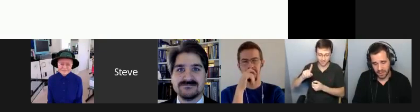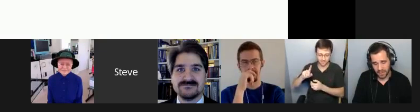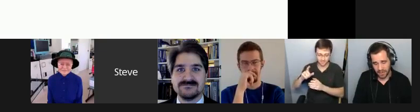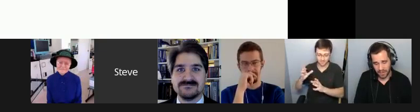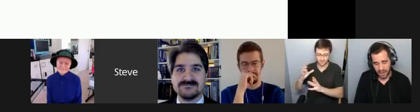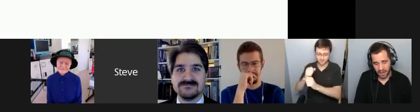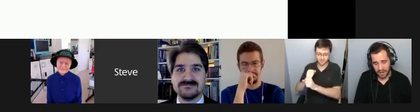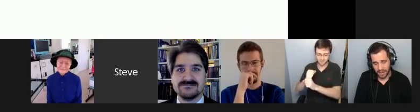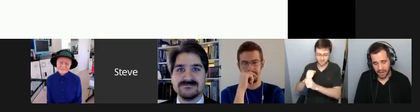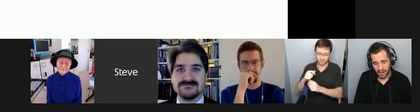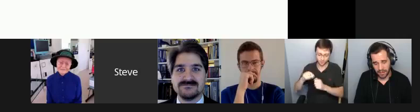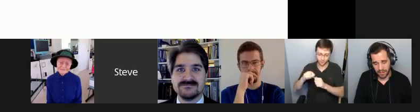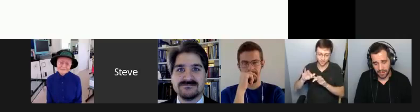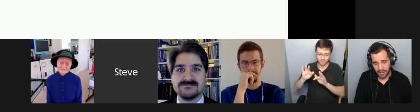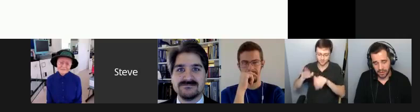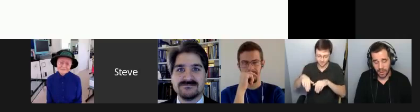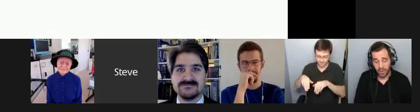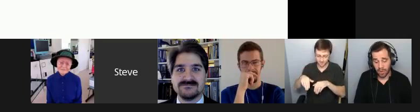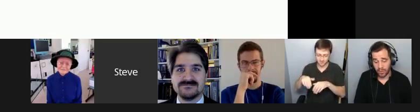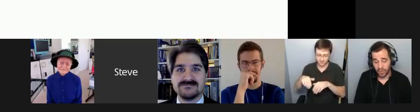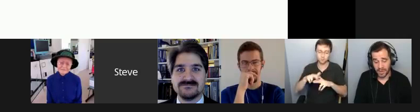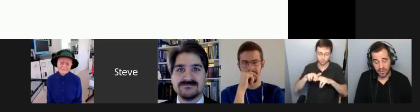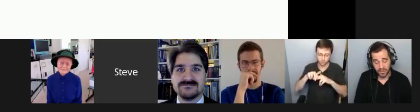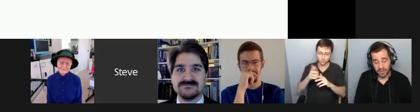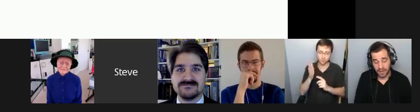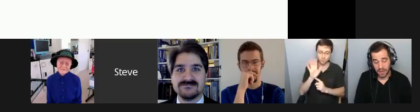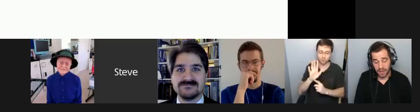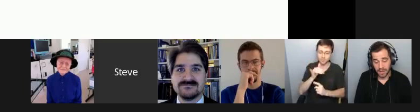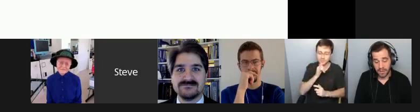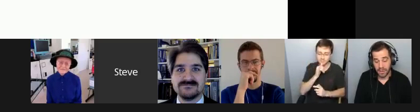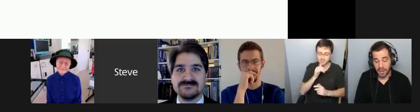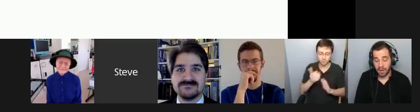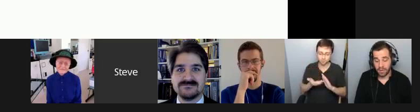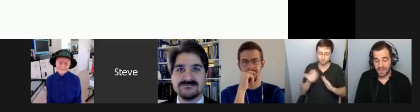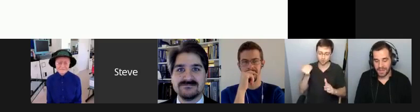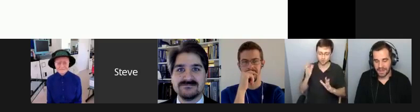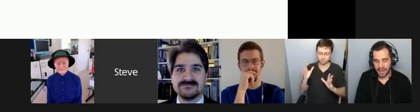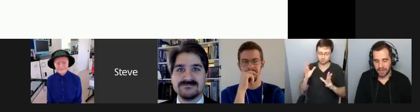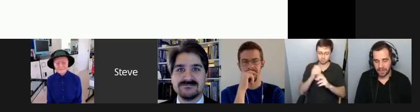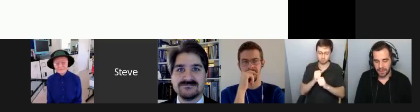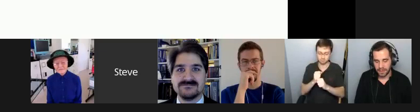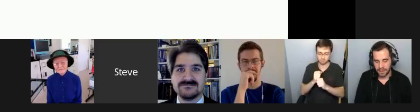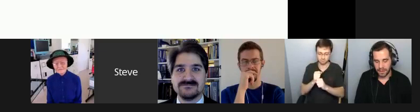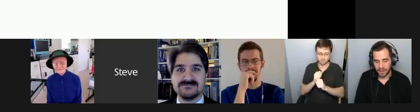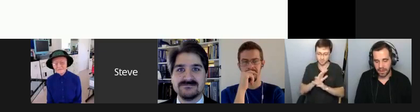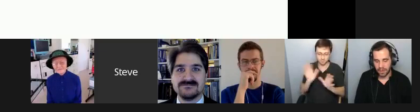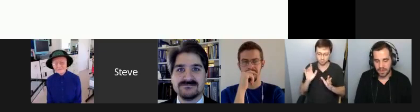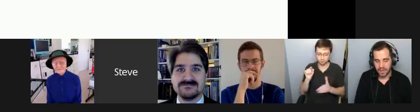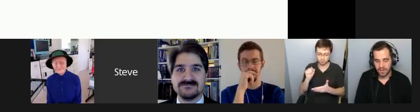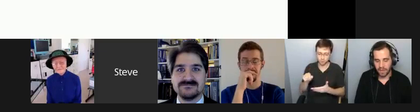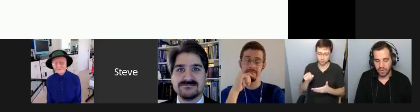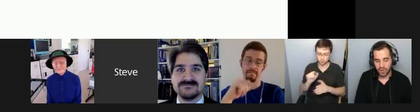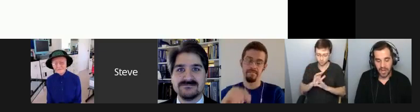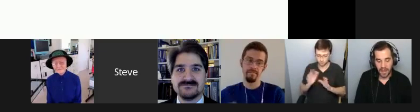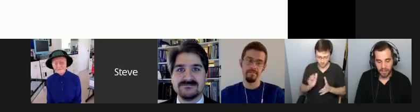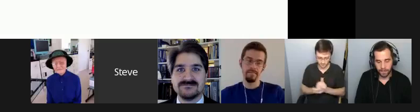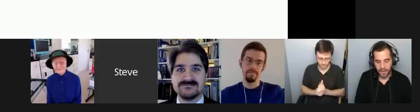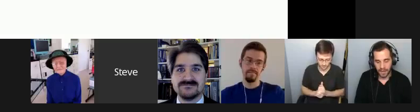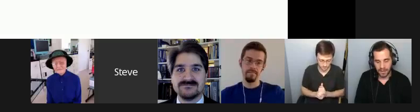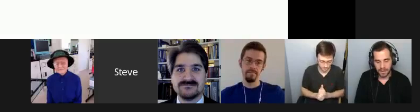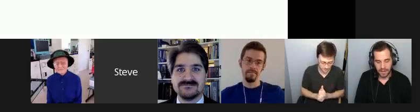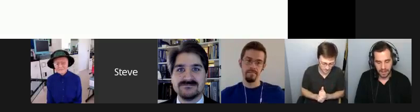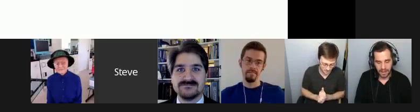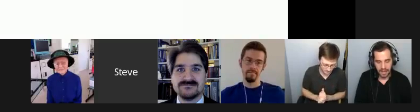conclusão, né? E de acordo com a cultura surda, isso não é utilizado. Então nós resolvemos